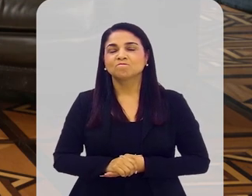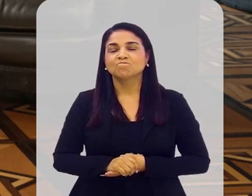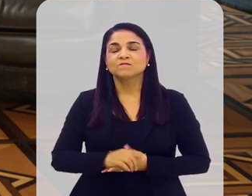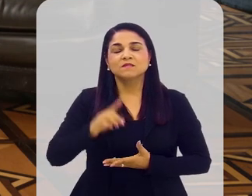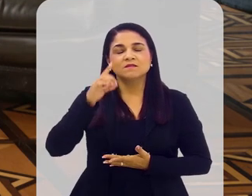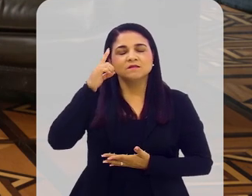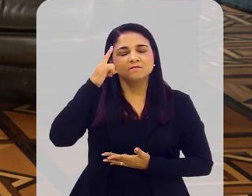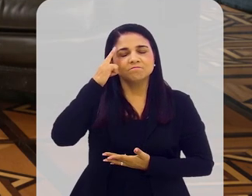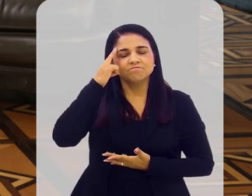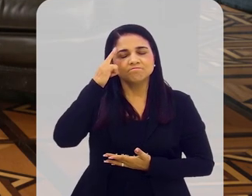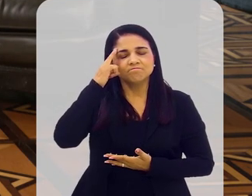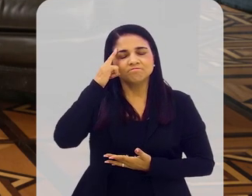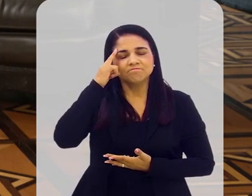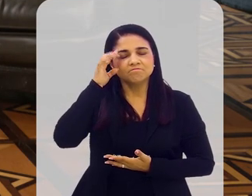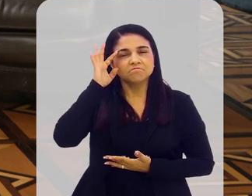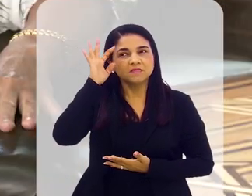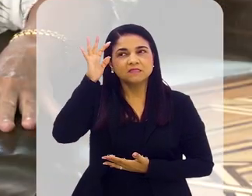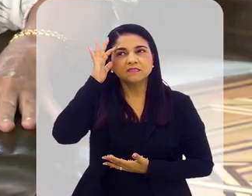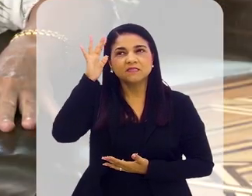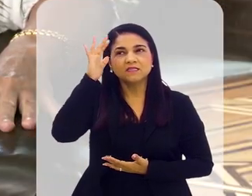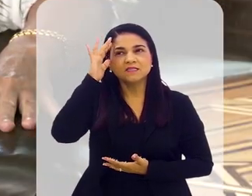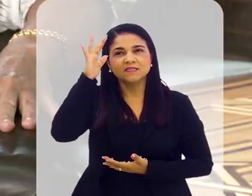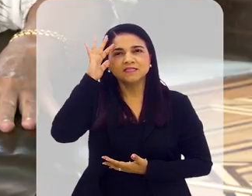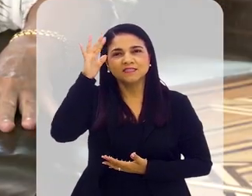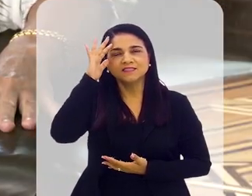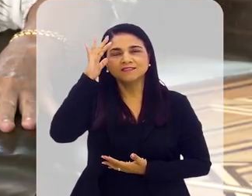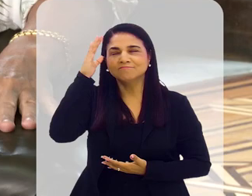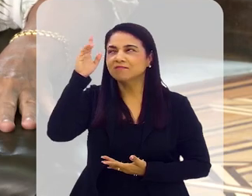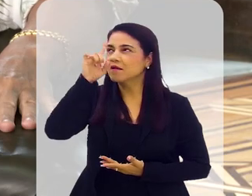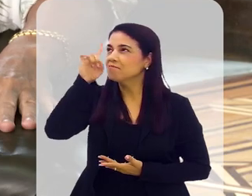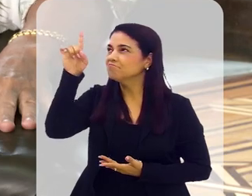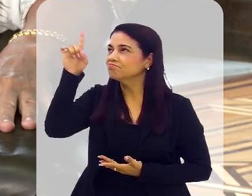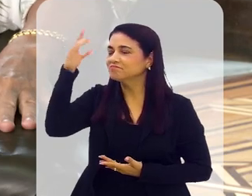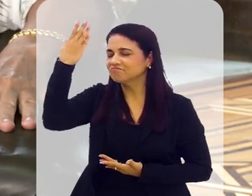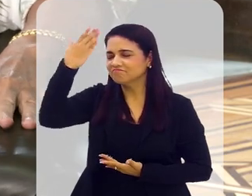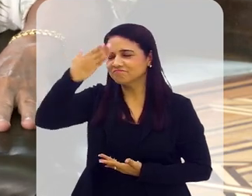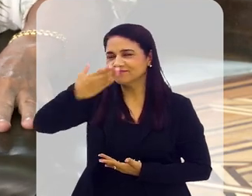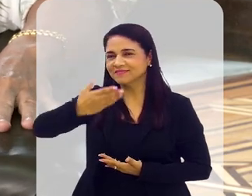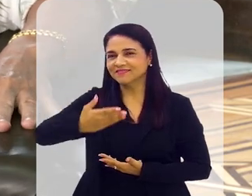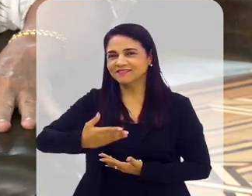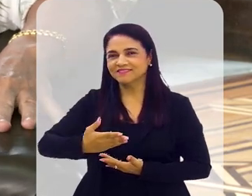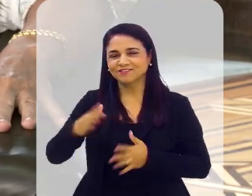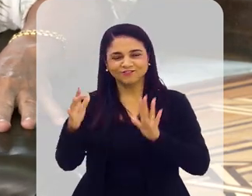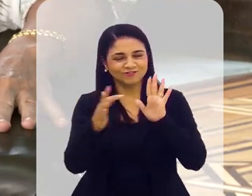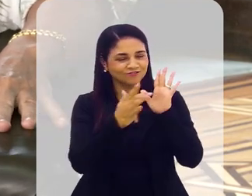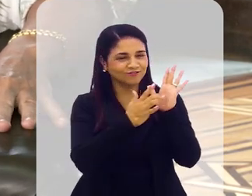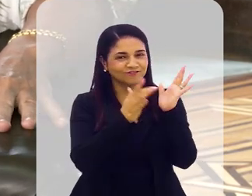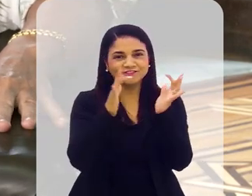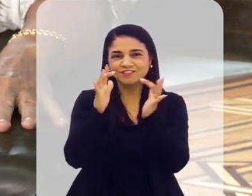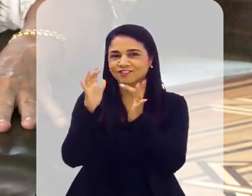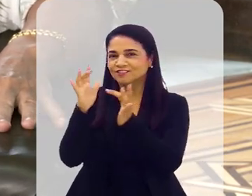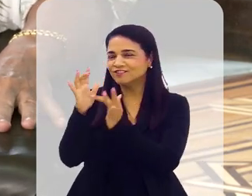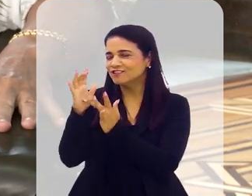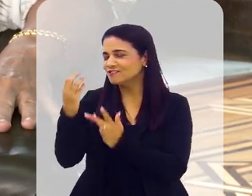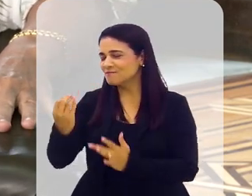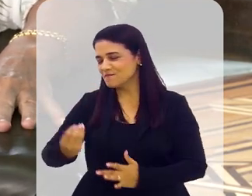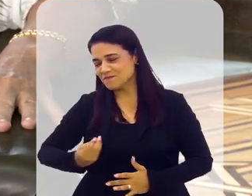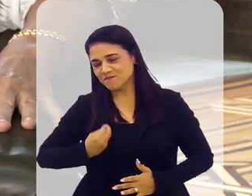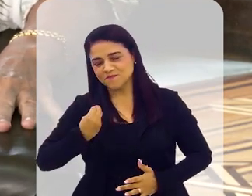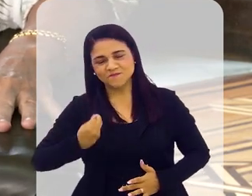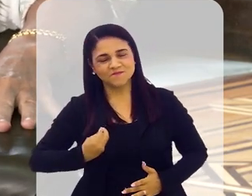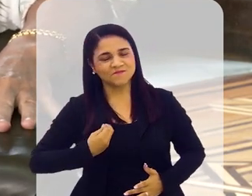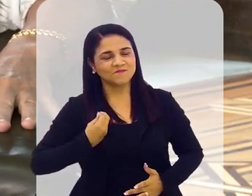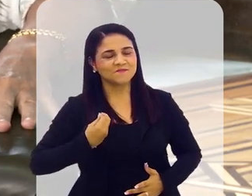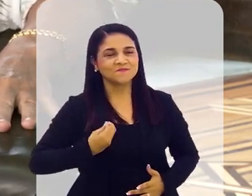assim. Pensando bem, só a presença de Jesus na